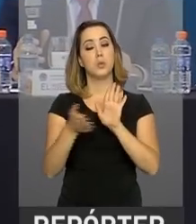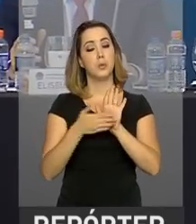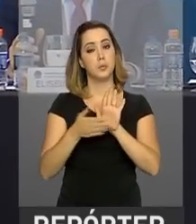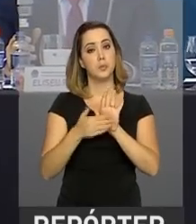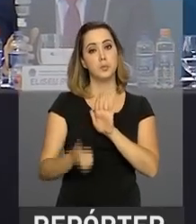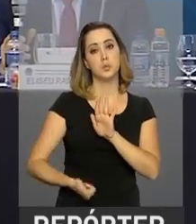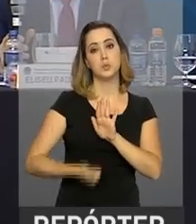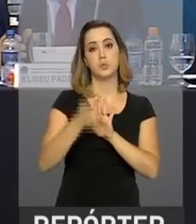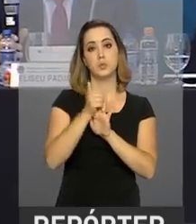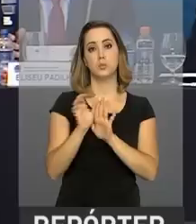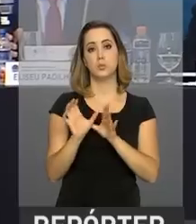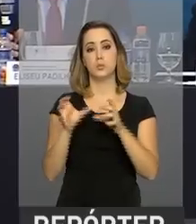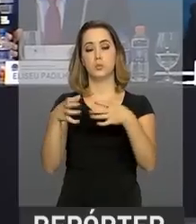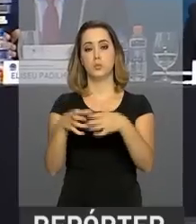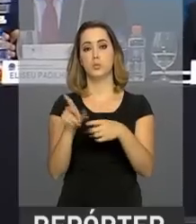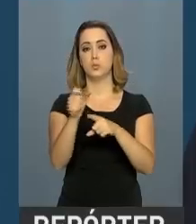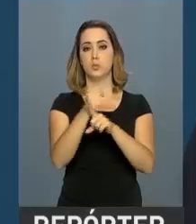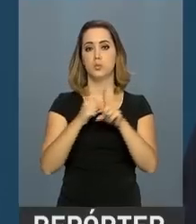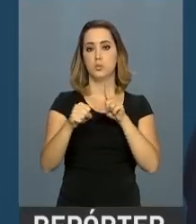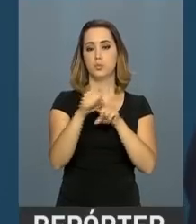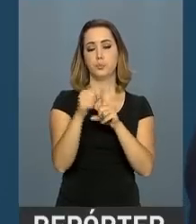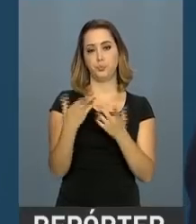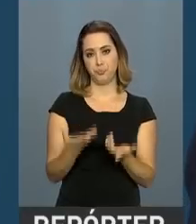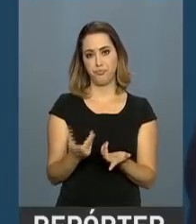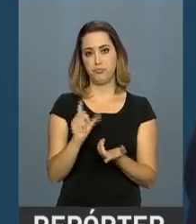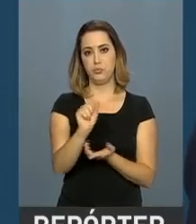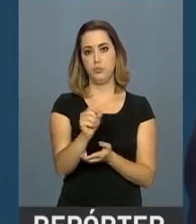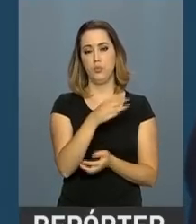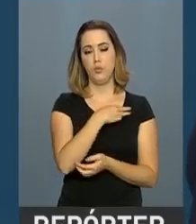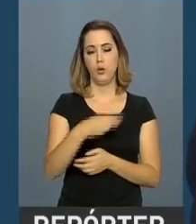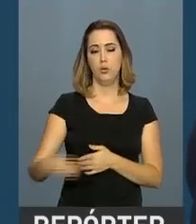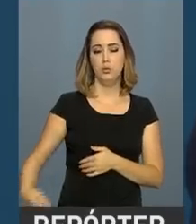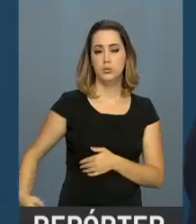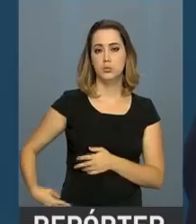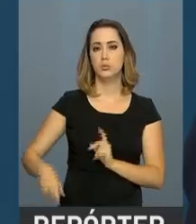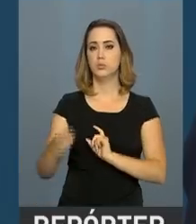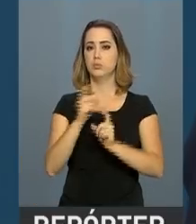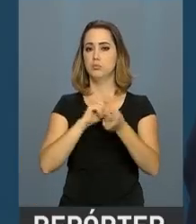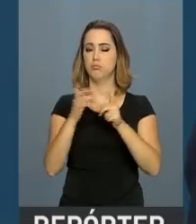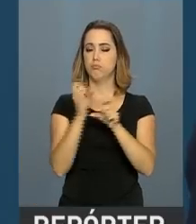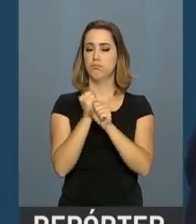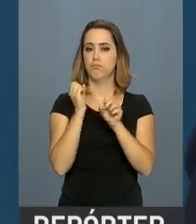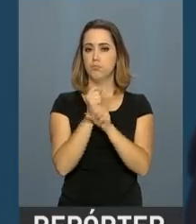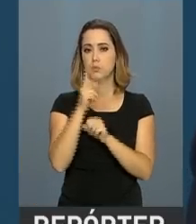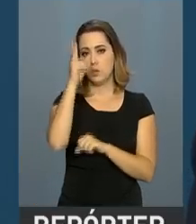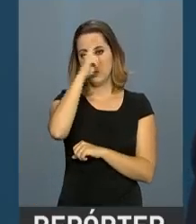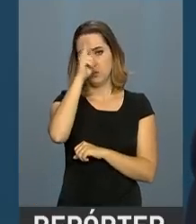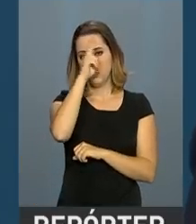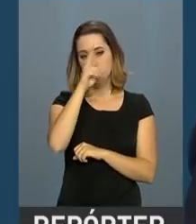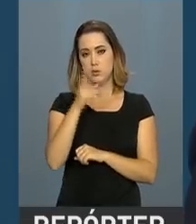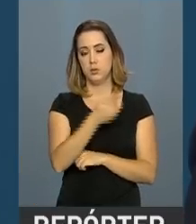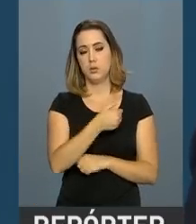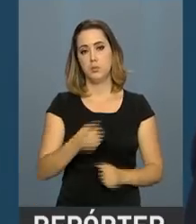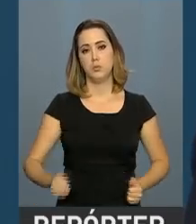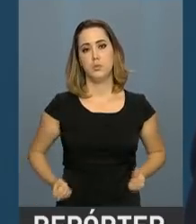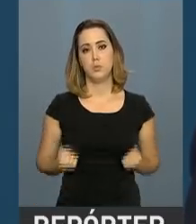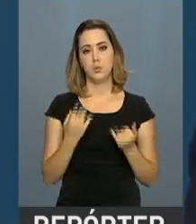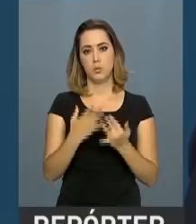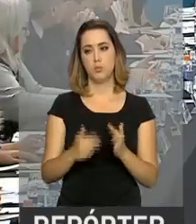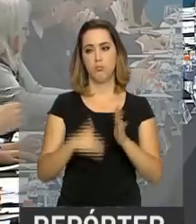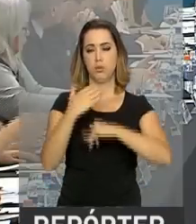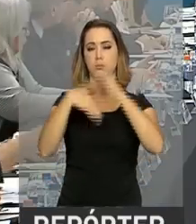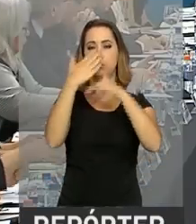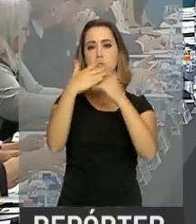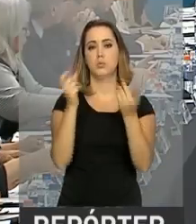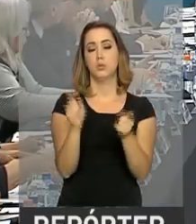da República nas áreas social e econômica. O ministro da Fazenda, Henrique Meirelles, lembrou que os gastos públicos cresceram muito acima da inflação nos últimos